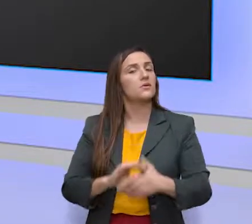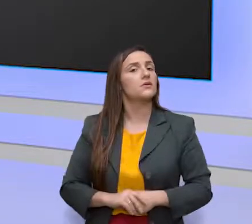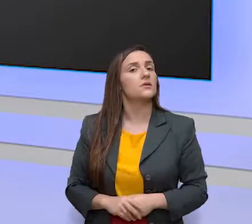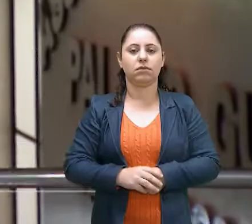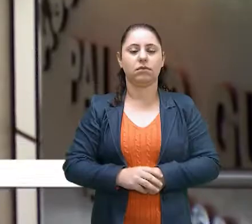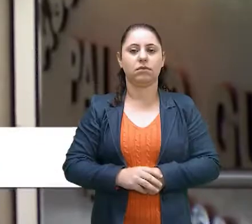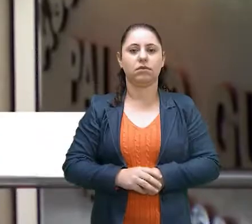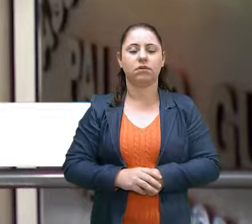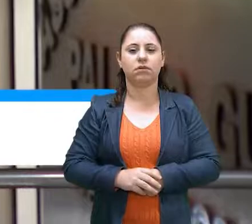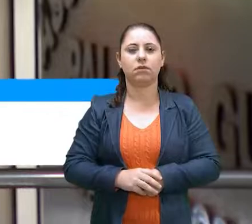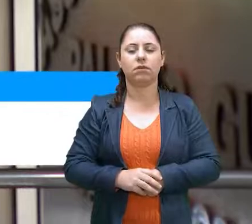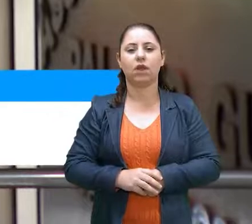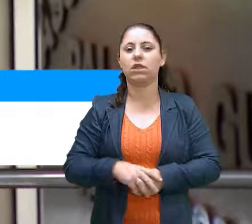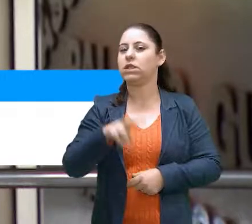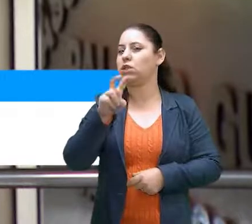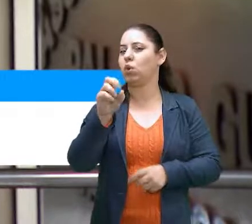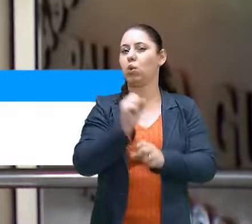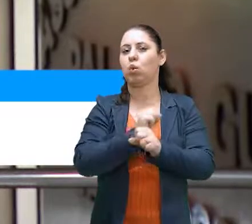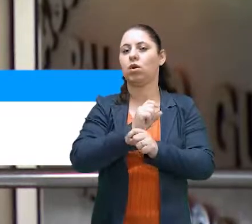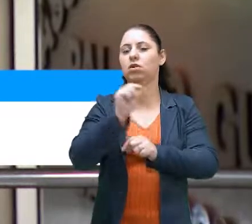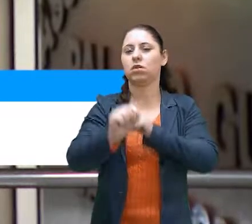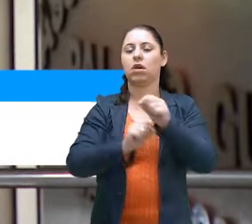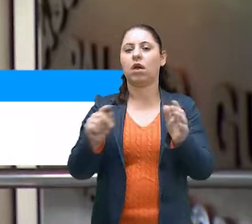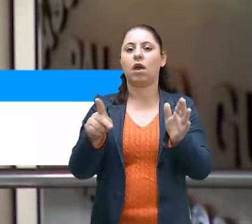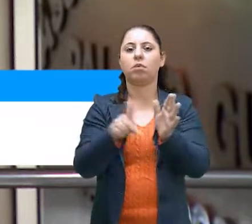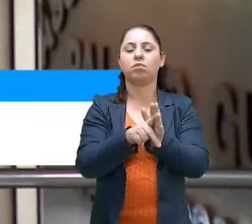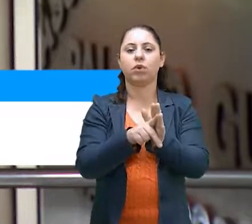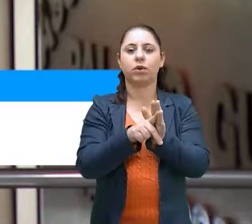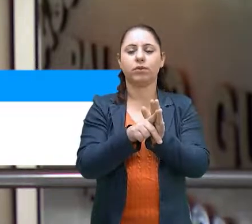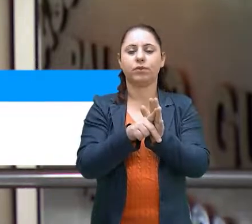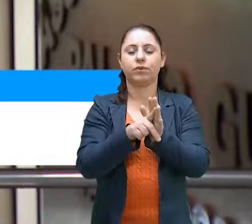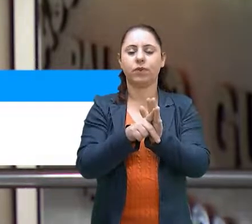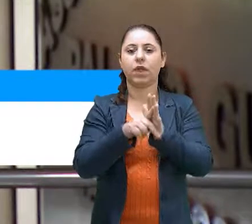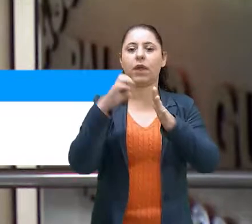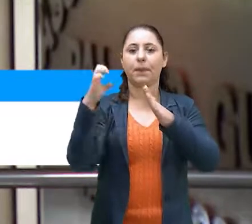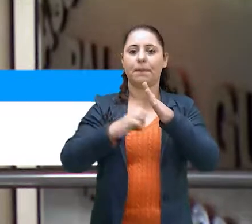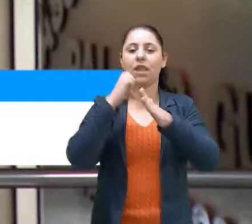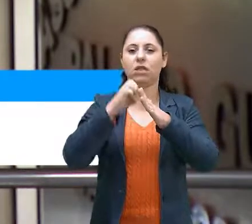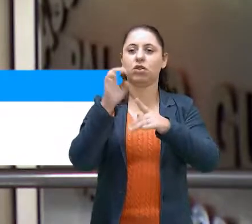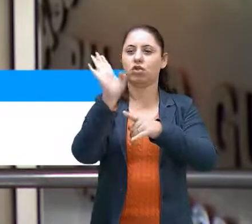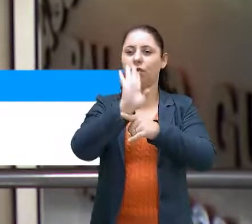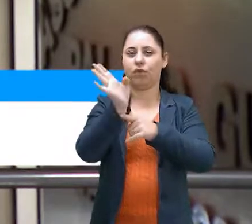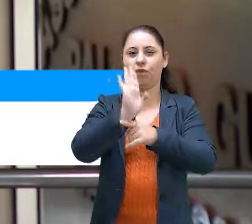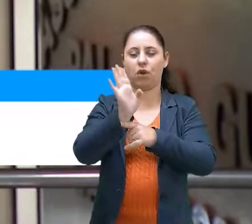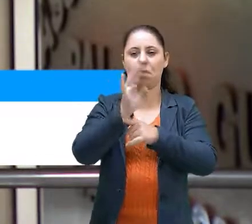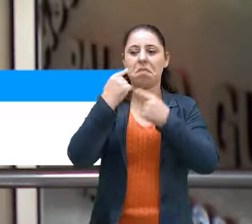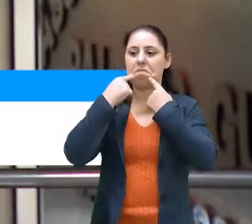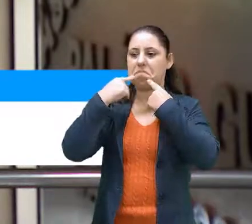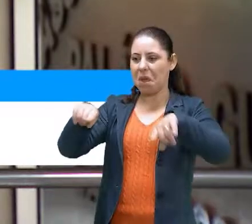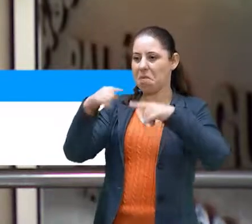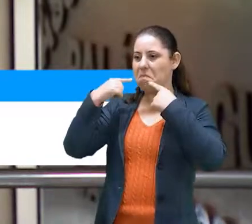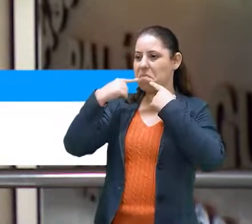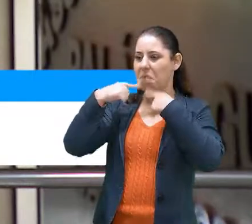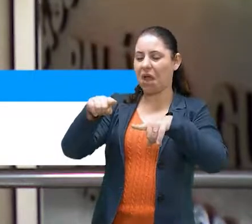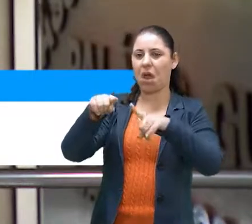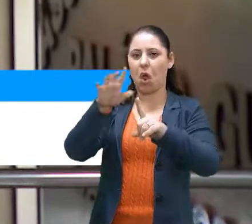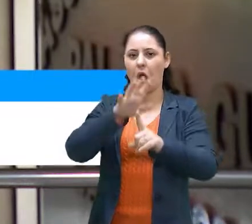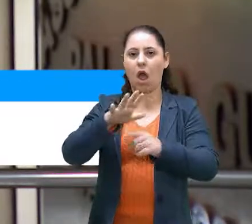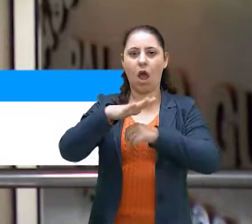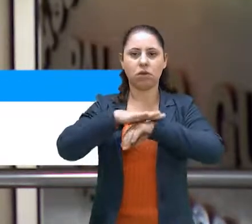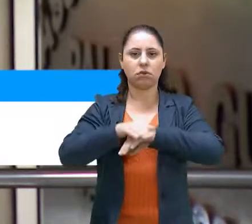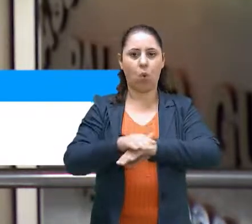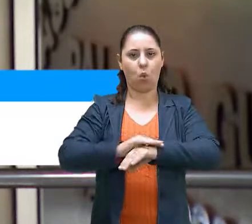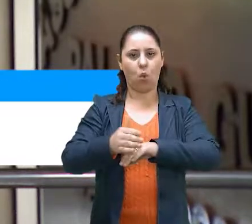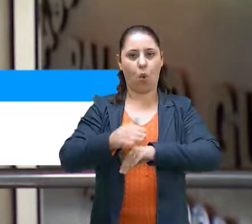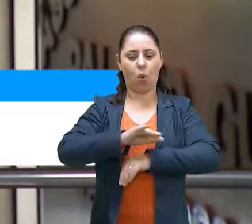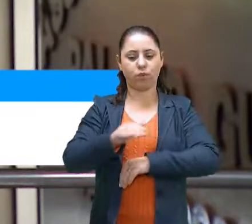escola. Filme lançado há 5 anos, que faz parte do catálogo de empresas de streaming no país, tem sido criticado por fazer apologia à